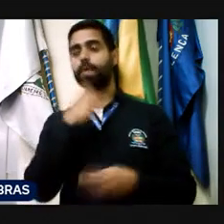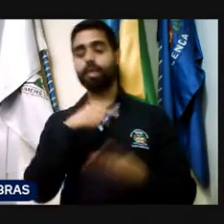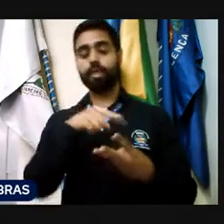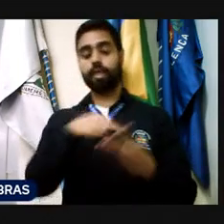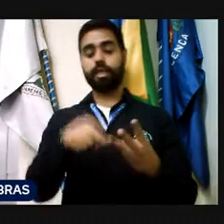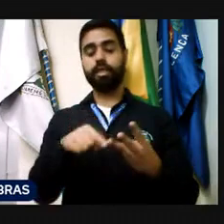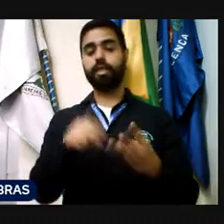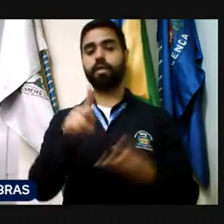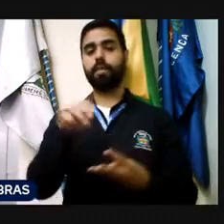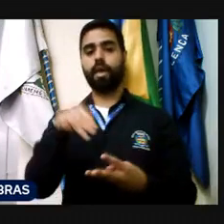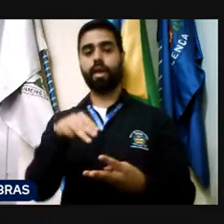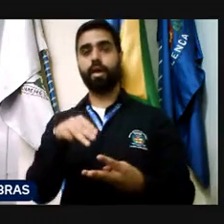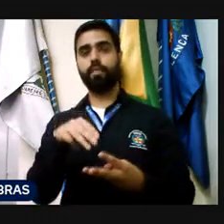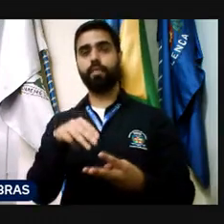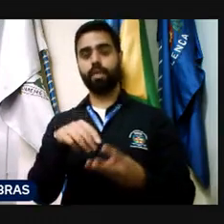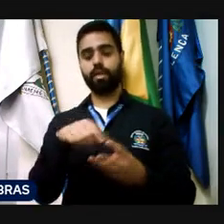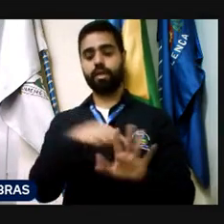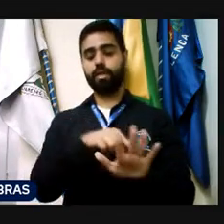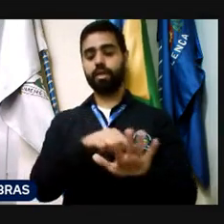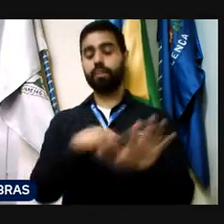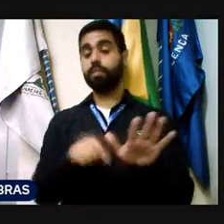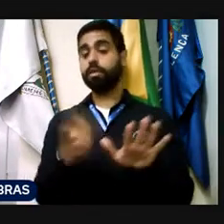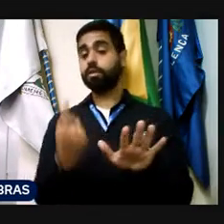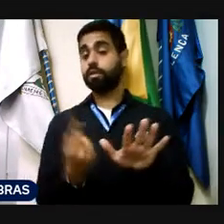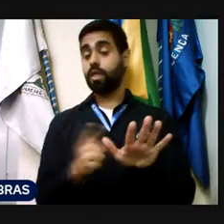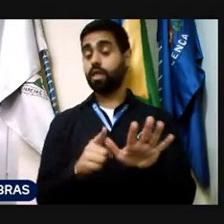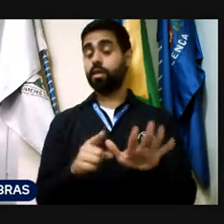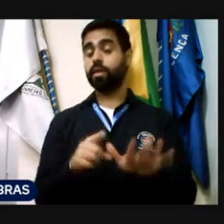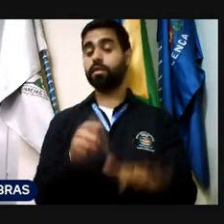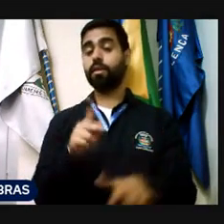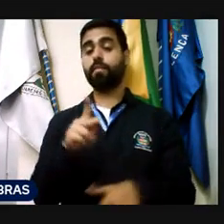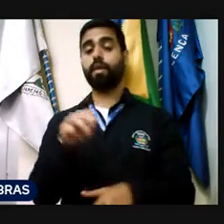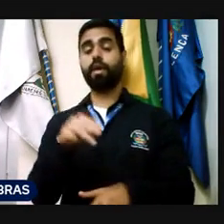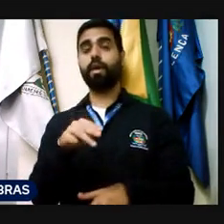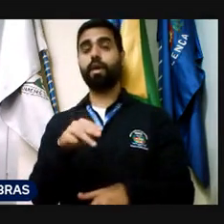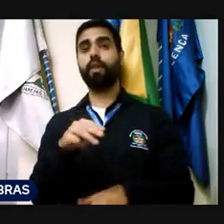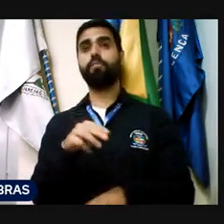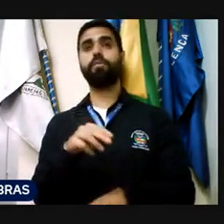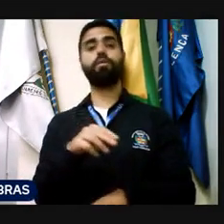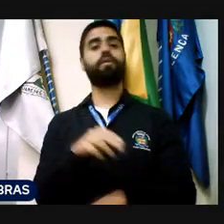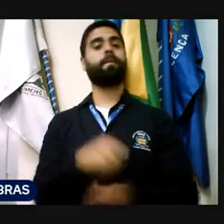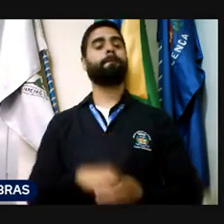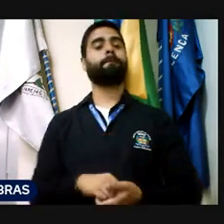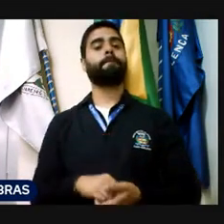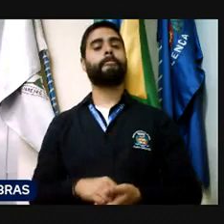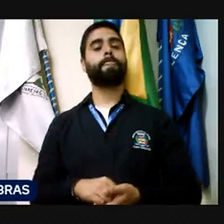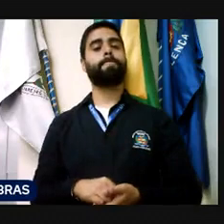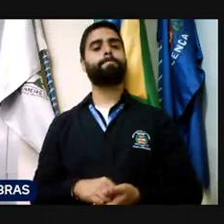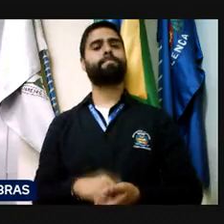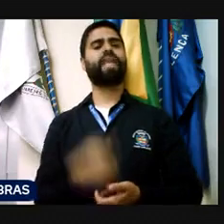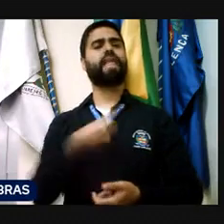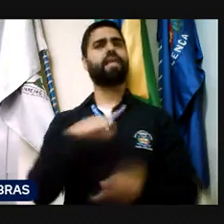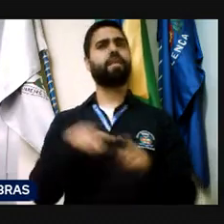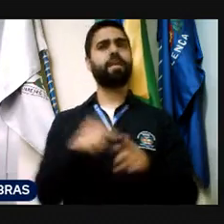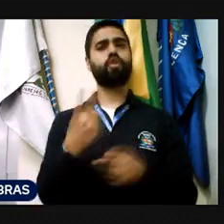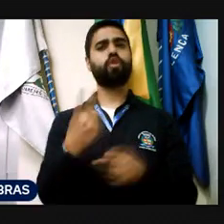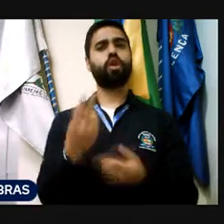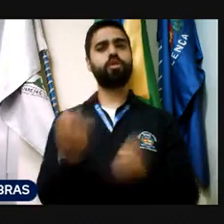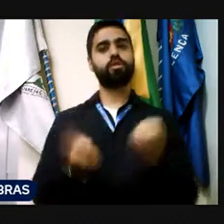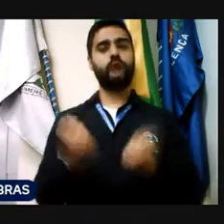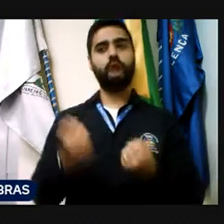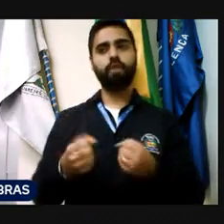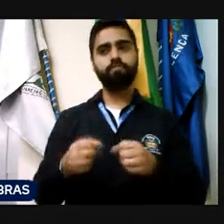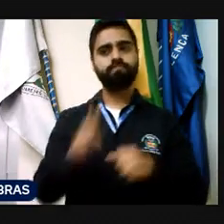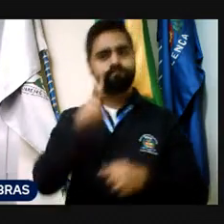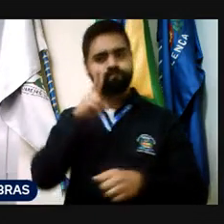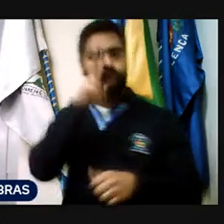Polícia Militar e 3 da Rodoviária Estadual, e com 2 viaturas. E é onde eles vão intensificar os trabalhos,